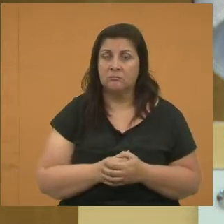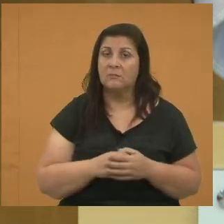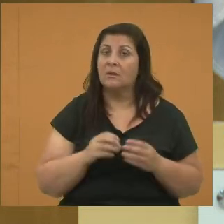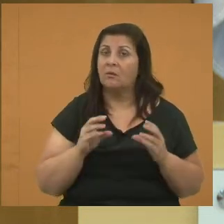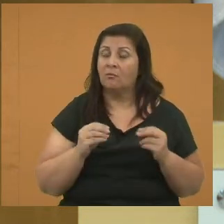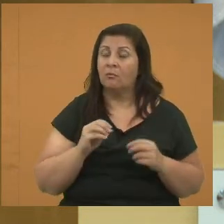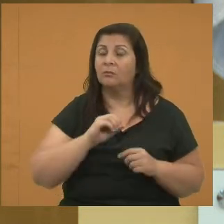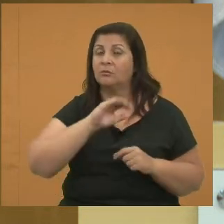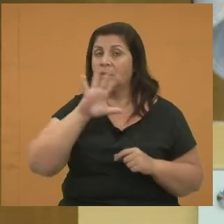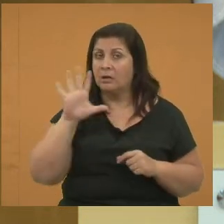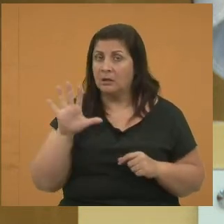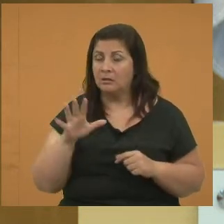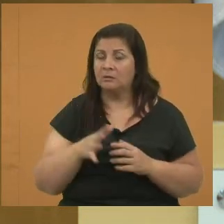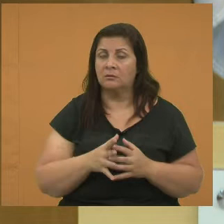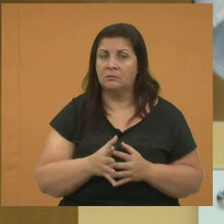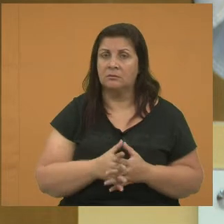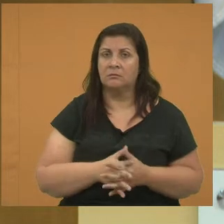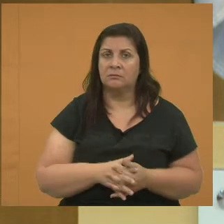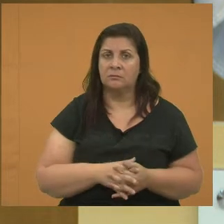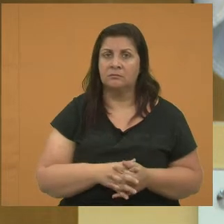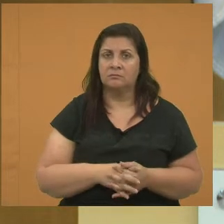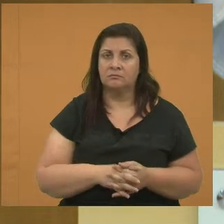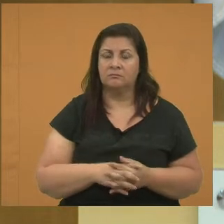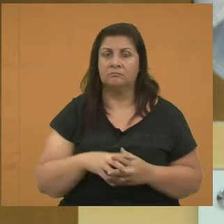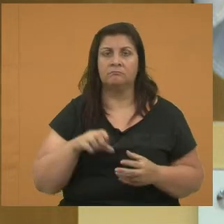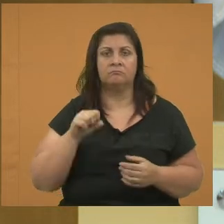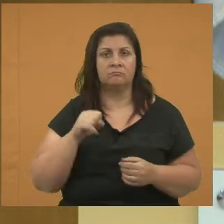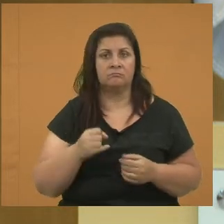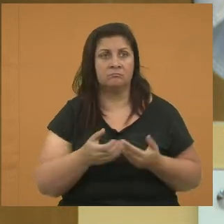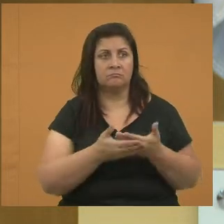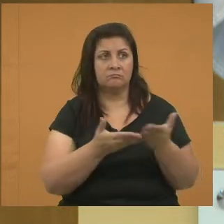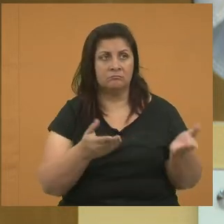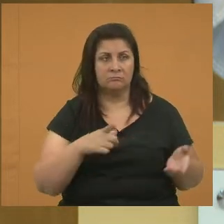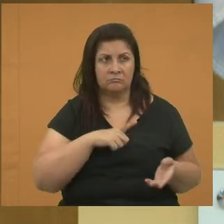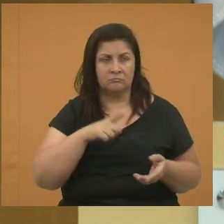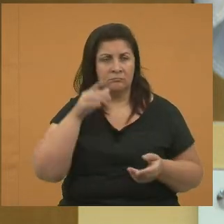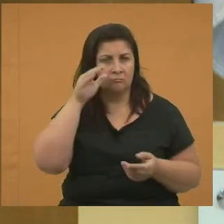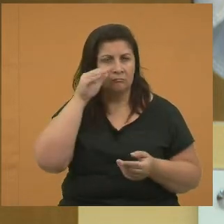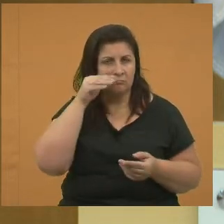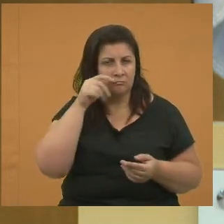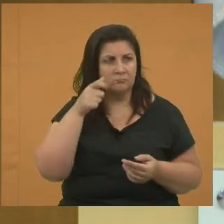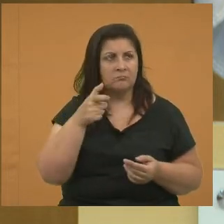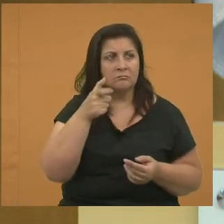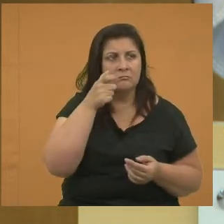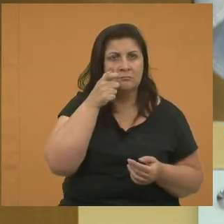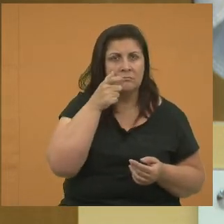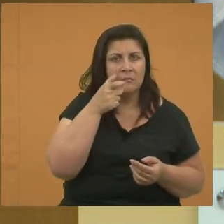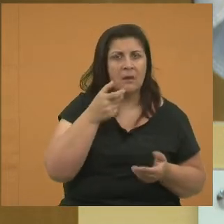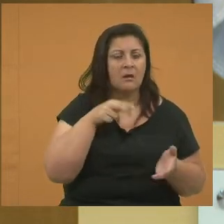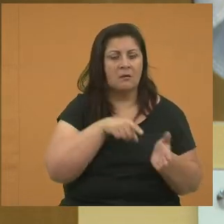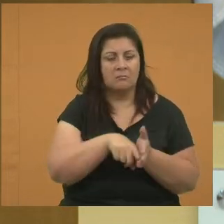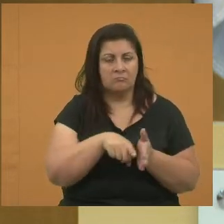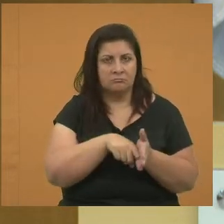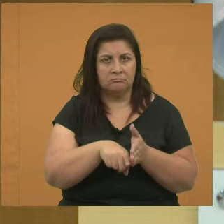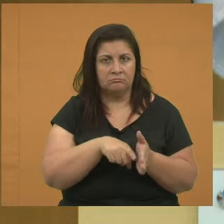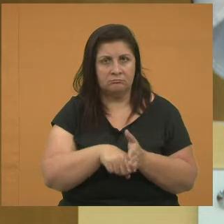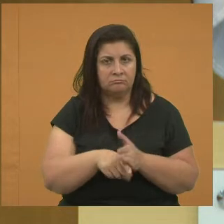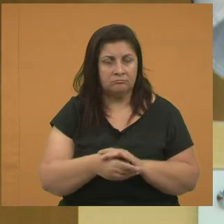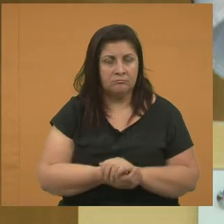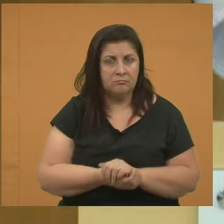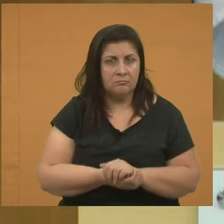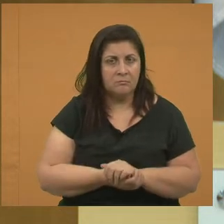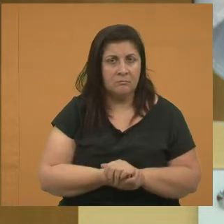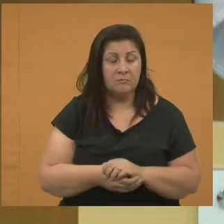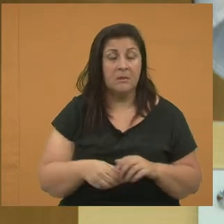bastante claro nessa pesquisa. Então, se vocês tiverem a curiosidade de ver esses resultados, para que